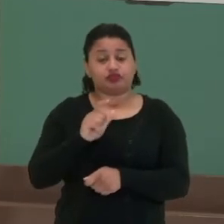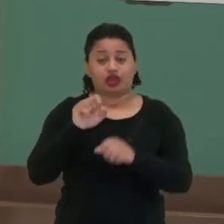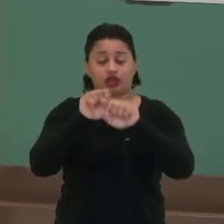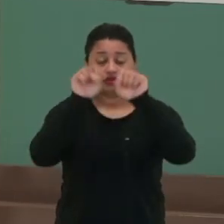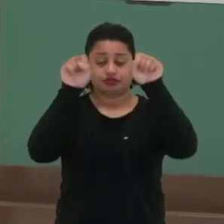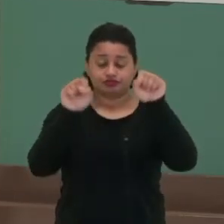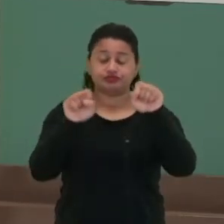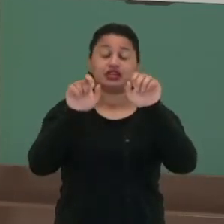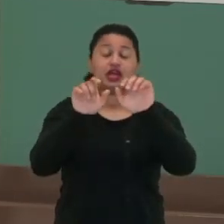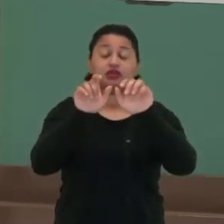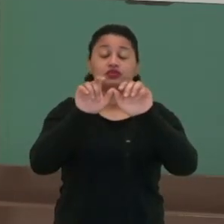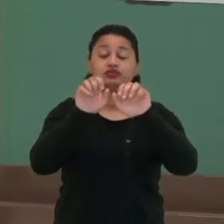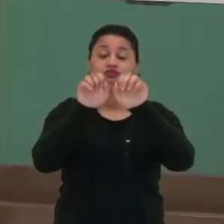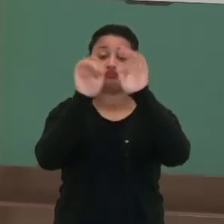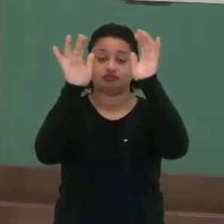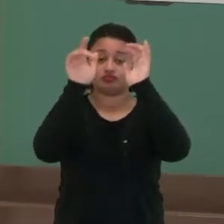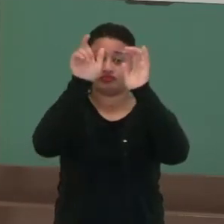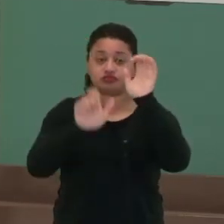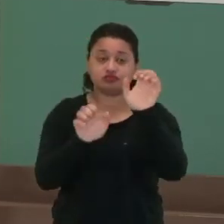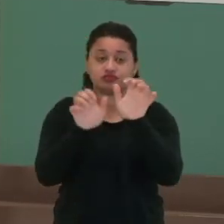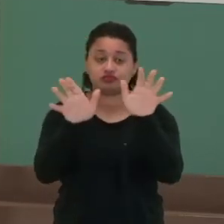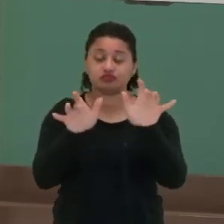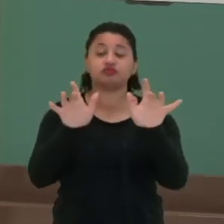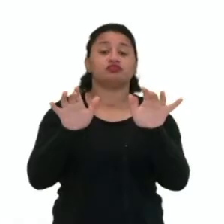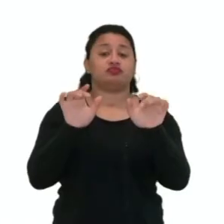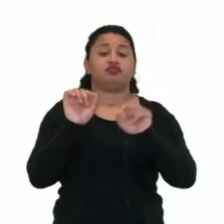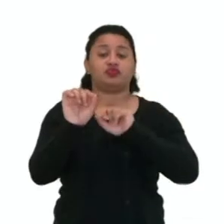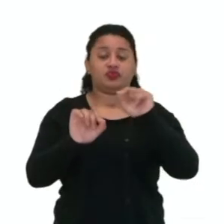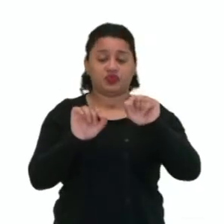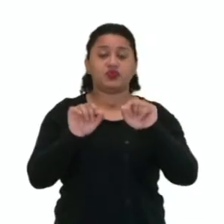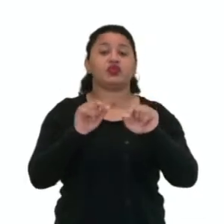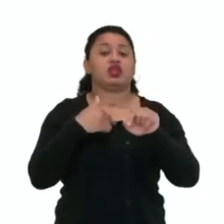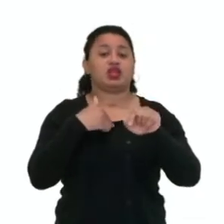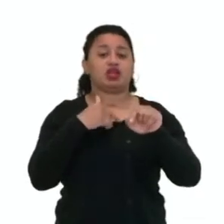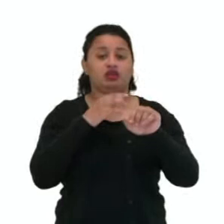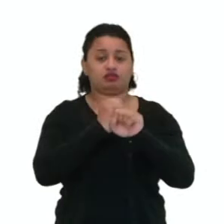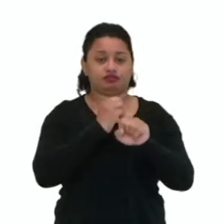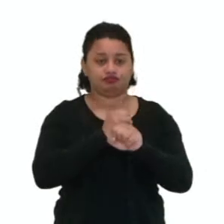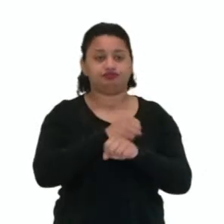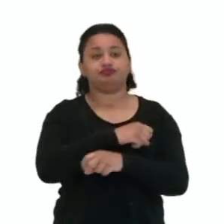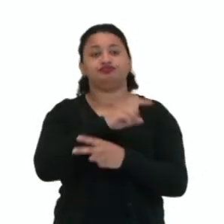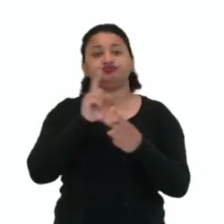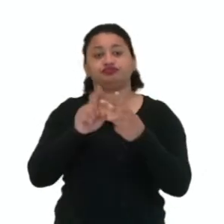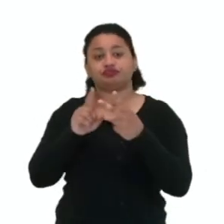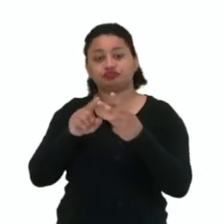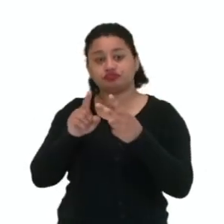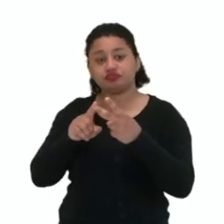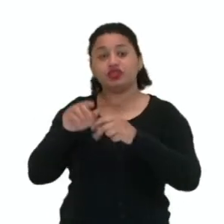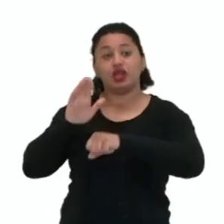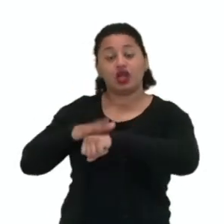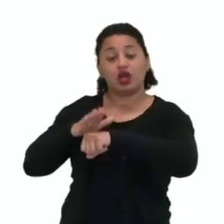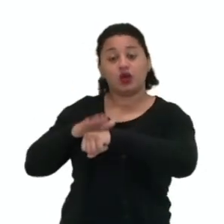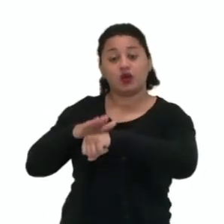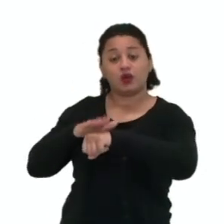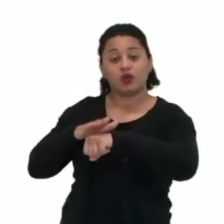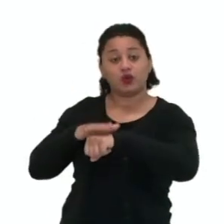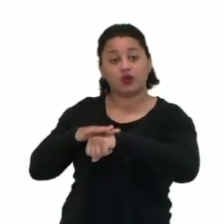nervoso somático. O sistema nervoso autônomo controla boa parte das